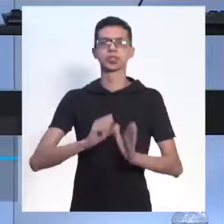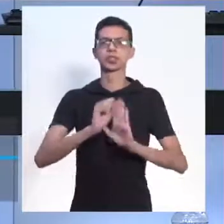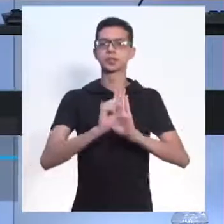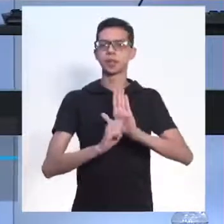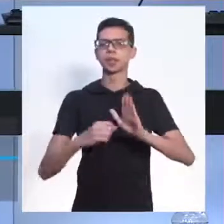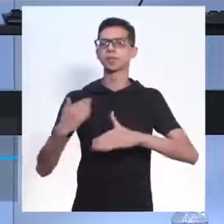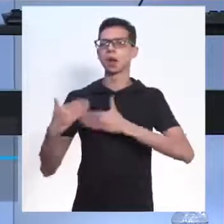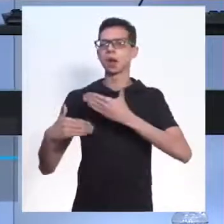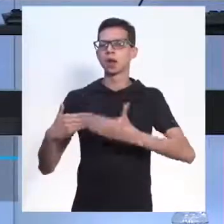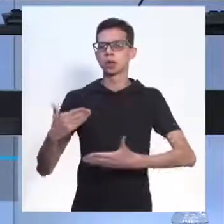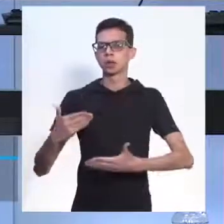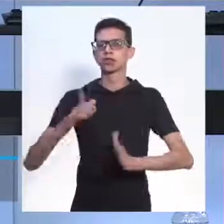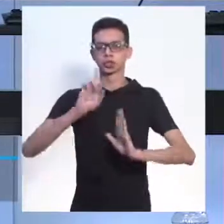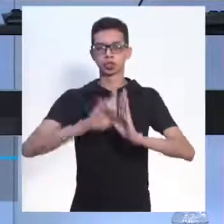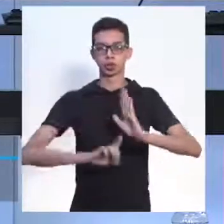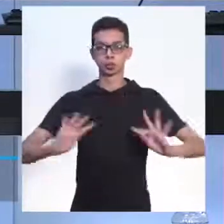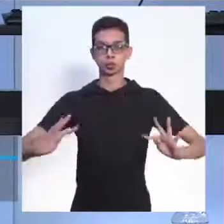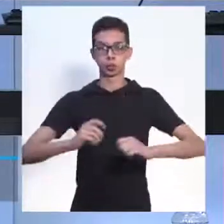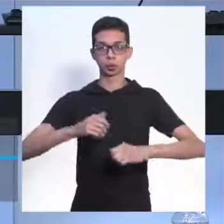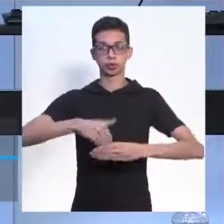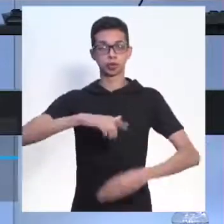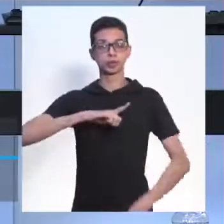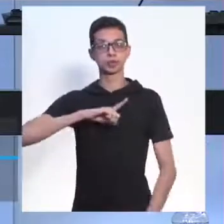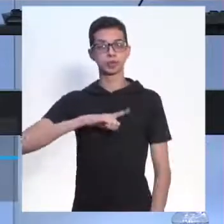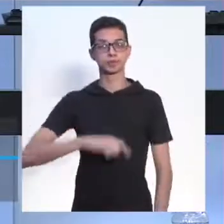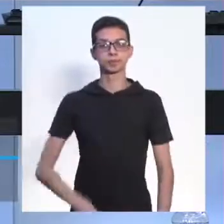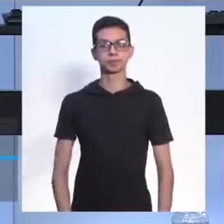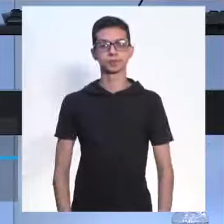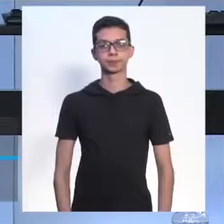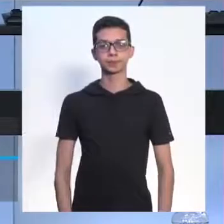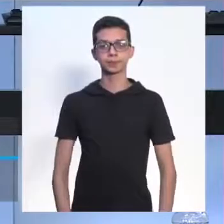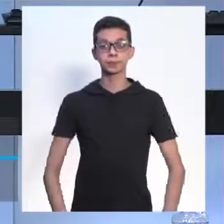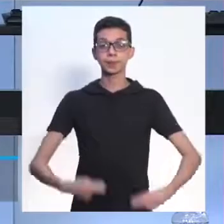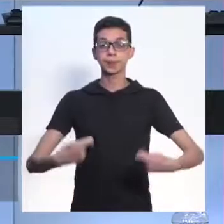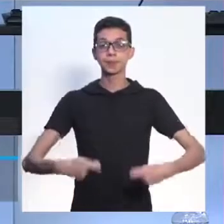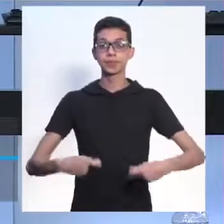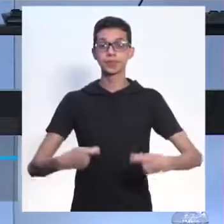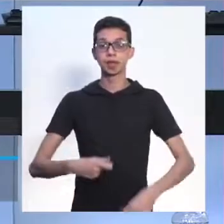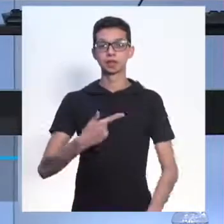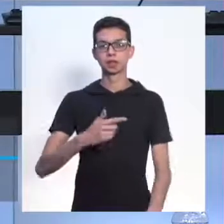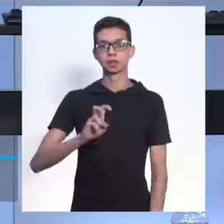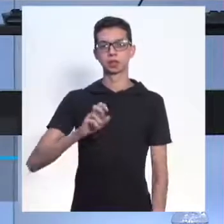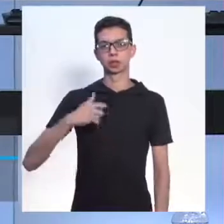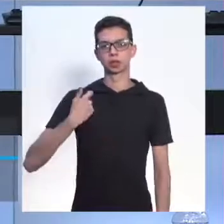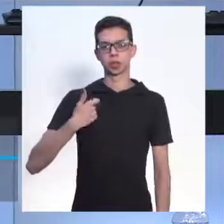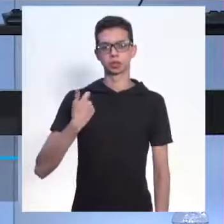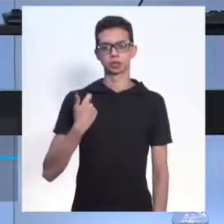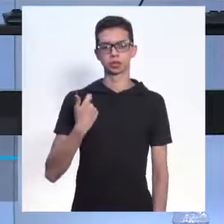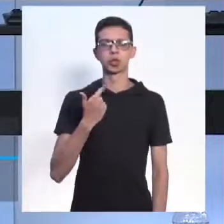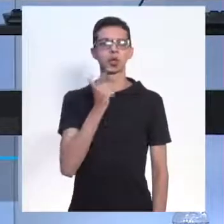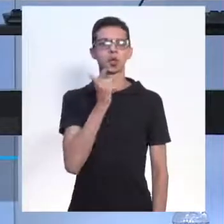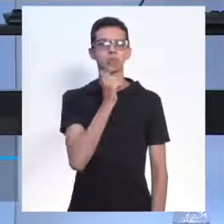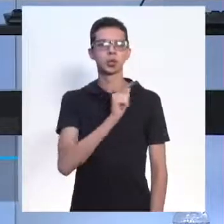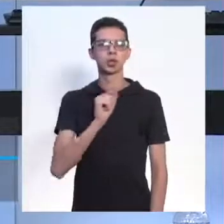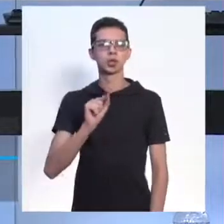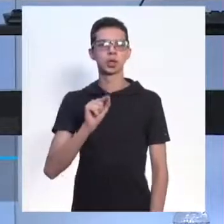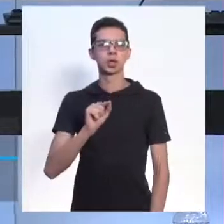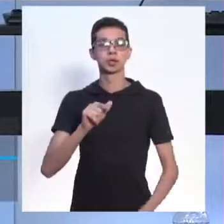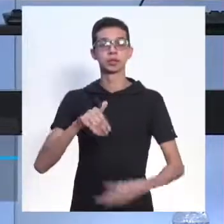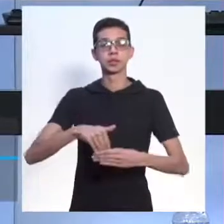séculos para que todos têm o direito a votar é preciso ter pelo menos 25 anos de idade para concorrer ao cargo